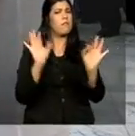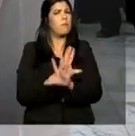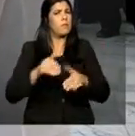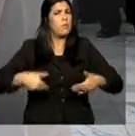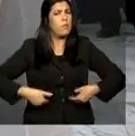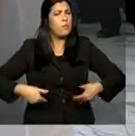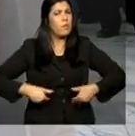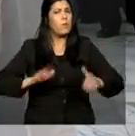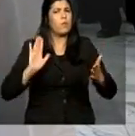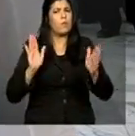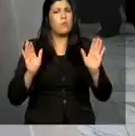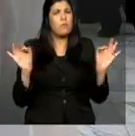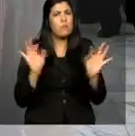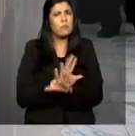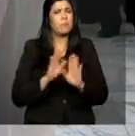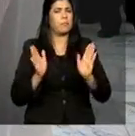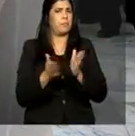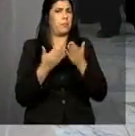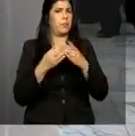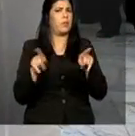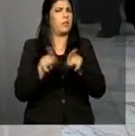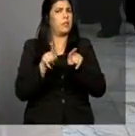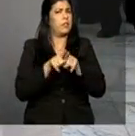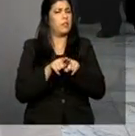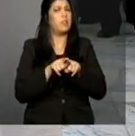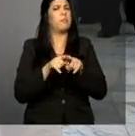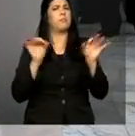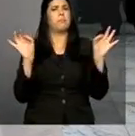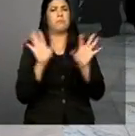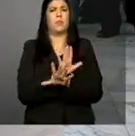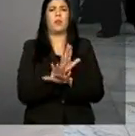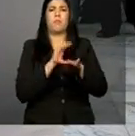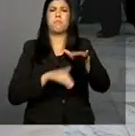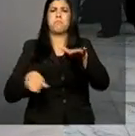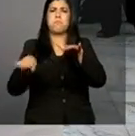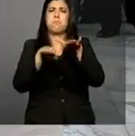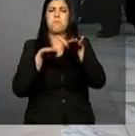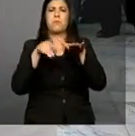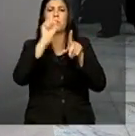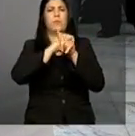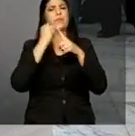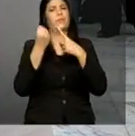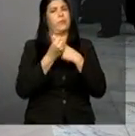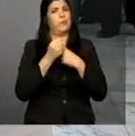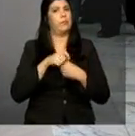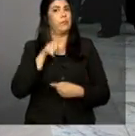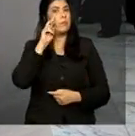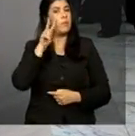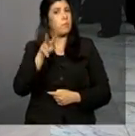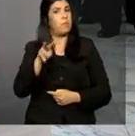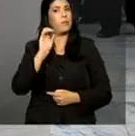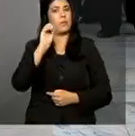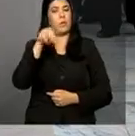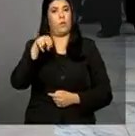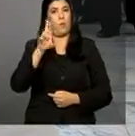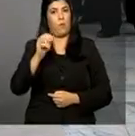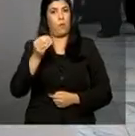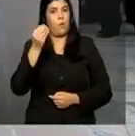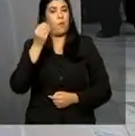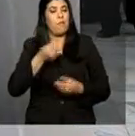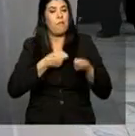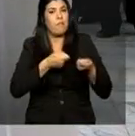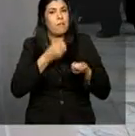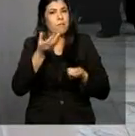social. Então, nós temos que, não só o Banco Mundial, mas também o sistema Nações Unidas acaba tentando aprender com essa